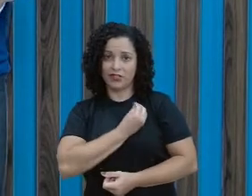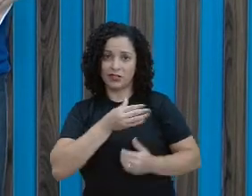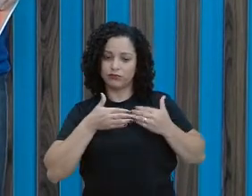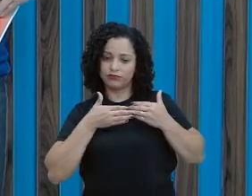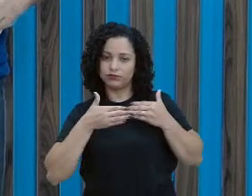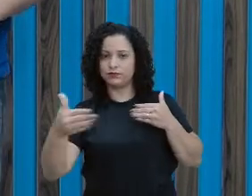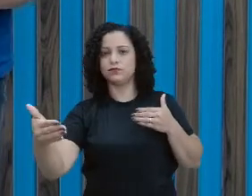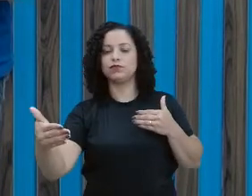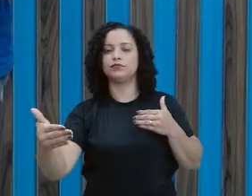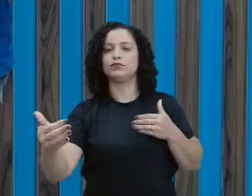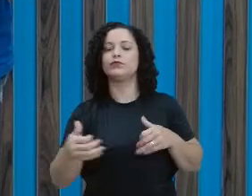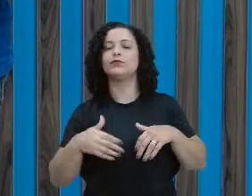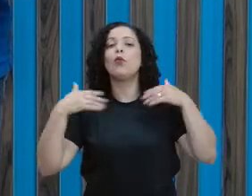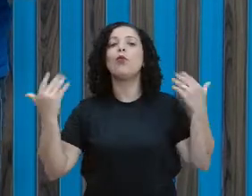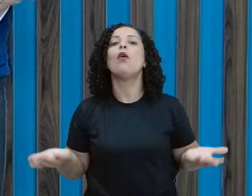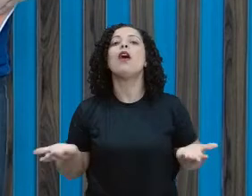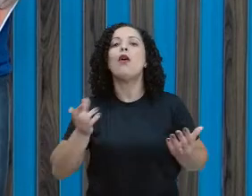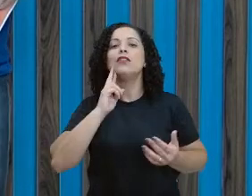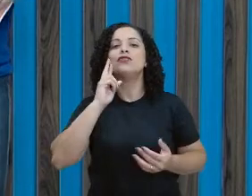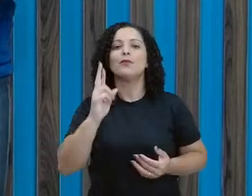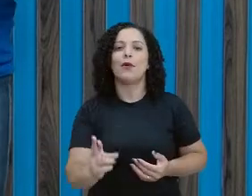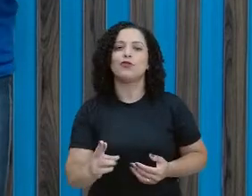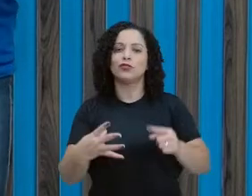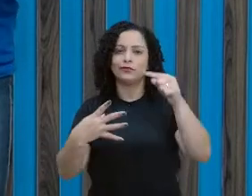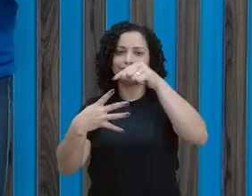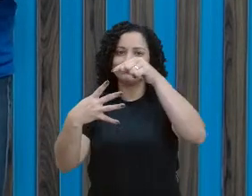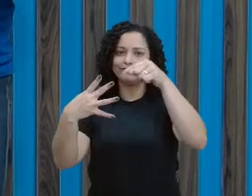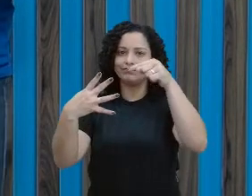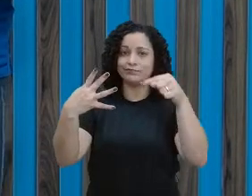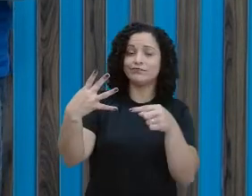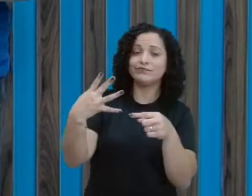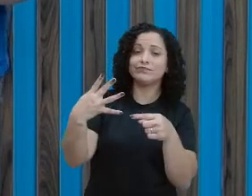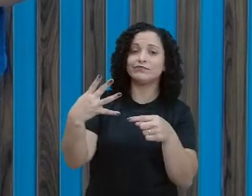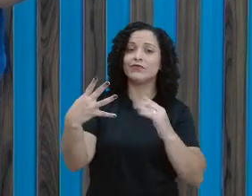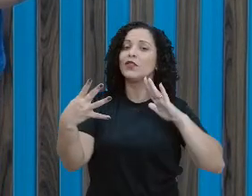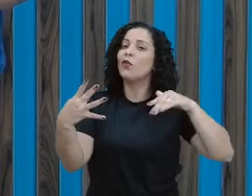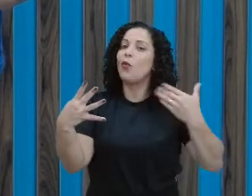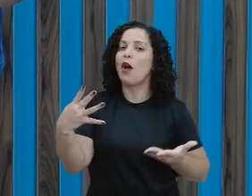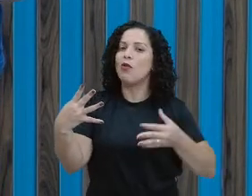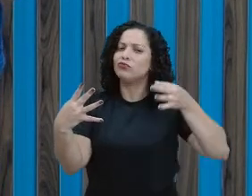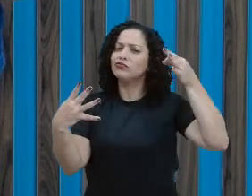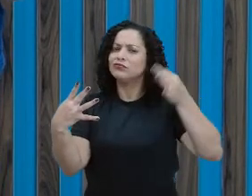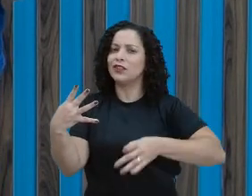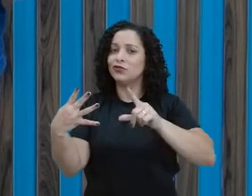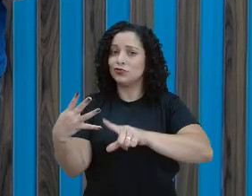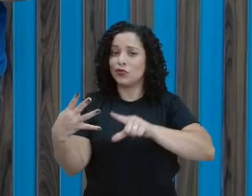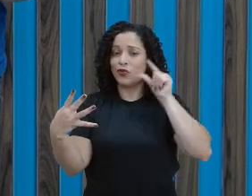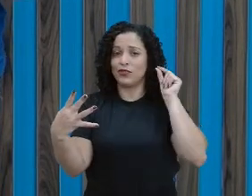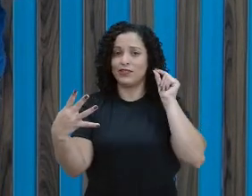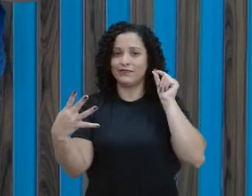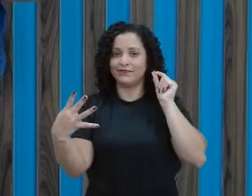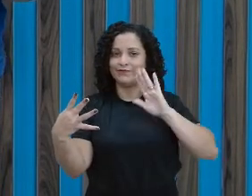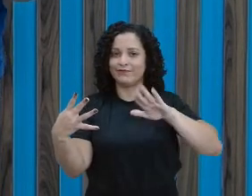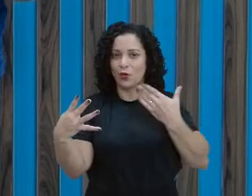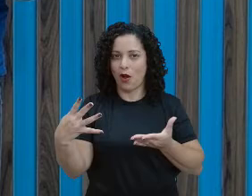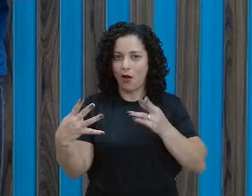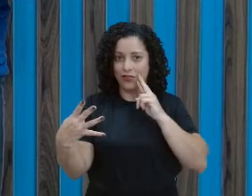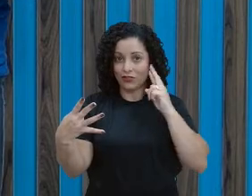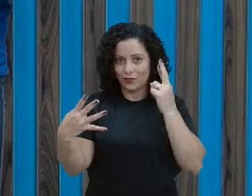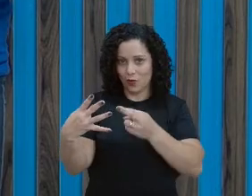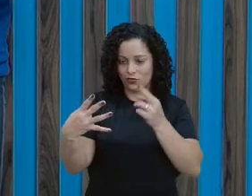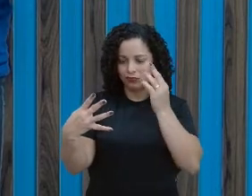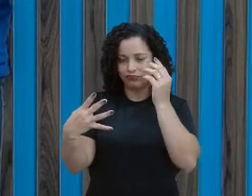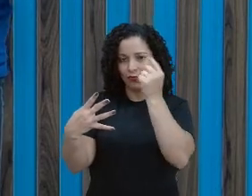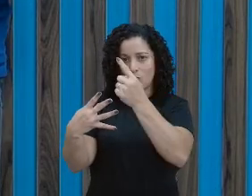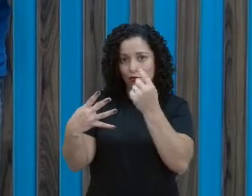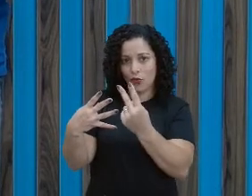baseado nesse exemplo, qual seria a resposta que vocês escolheram? Qual é a resposta que você escolheu aí,